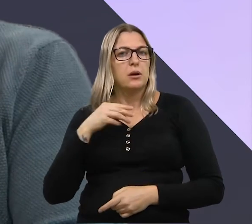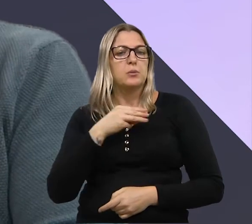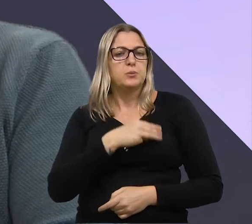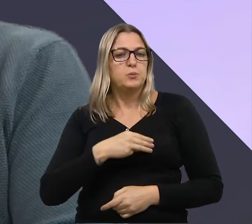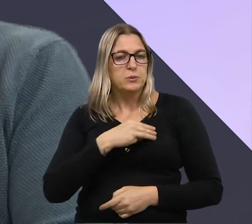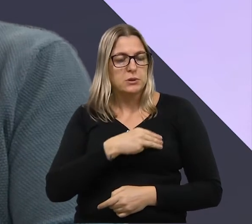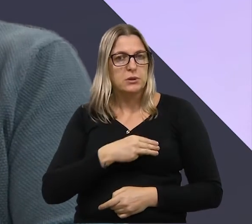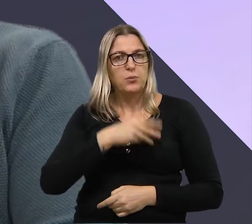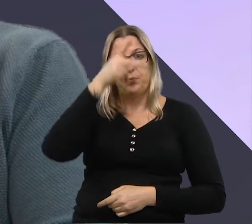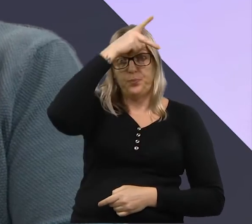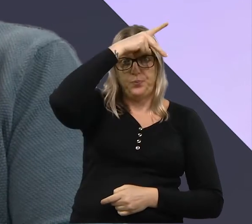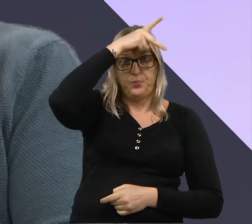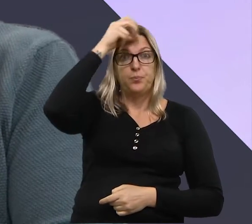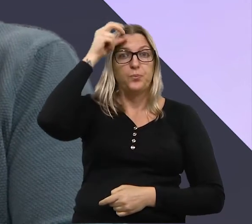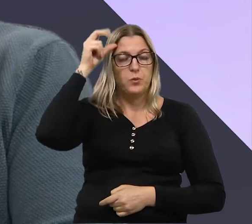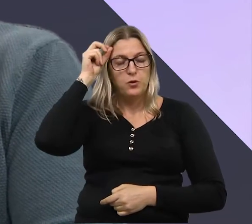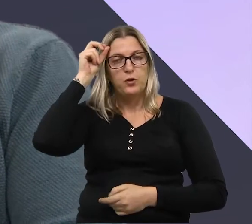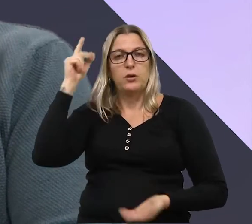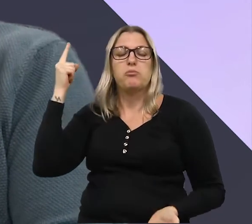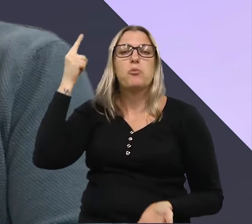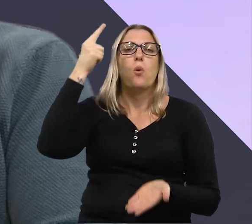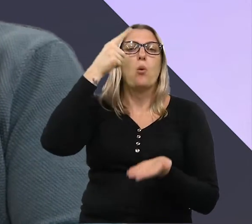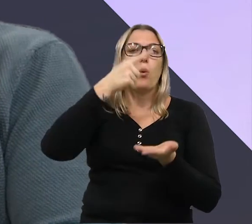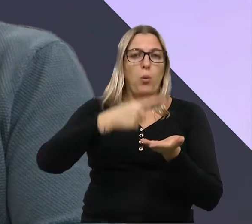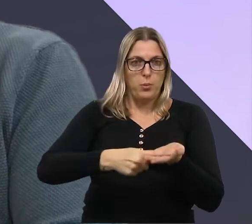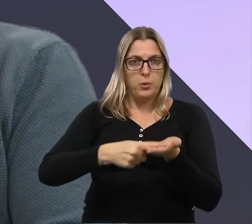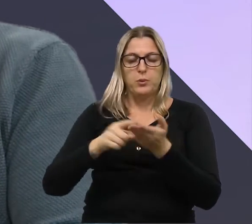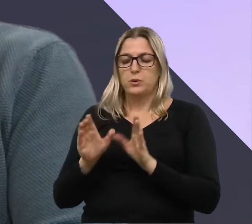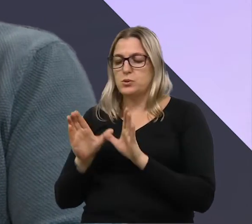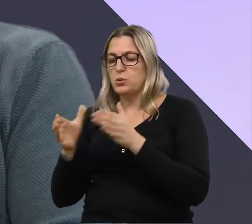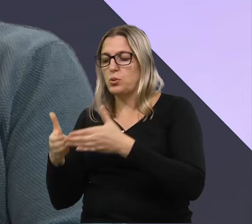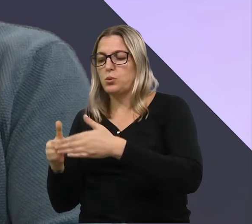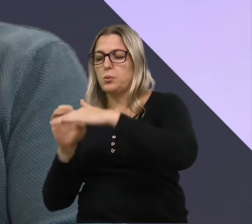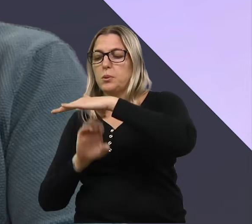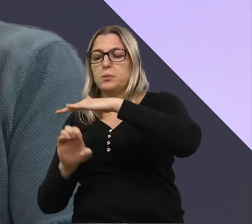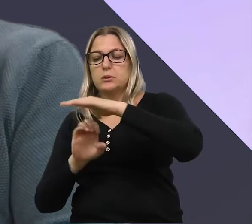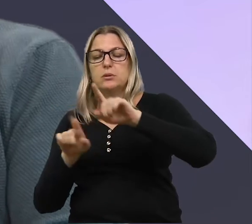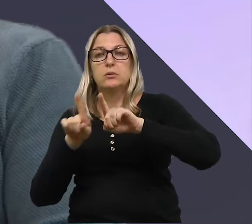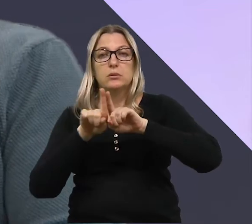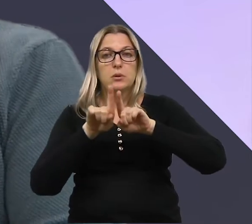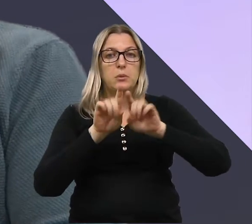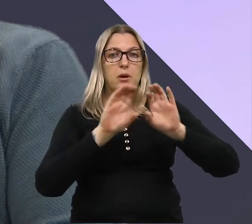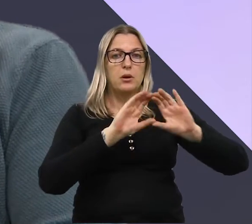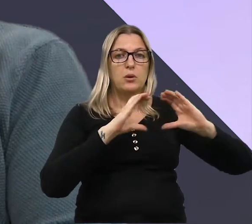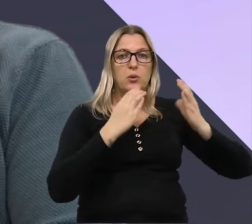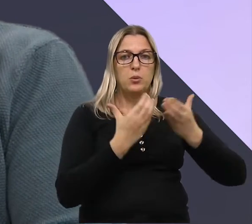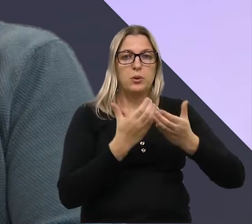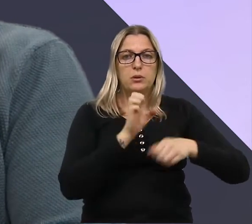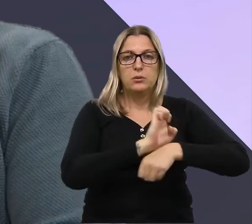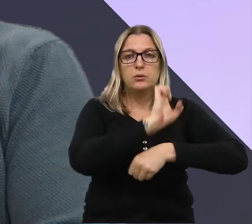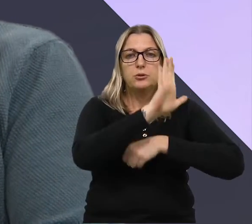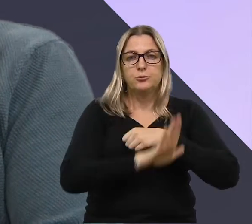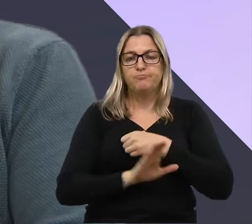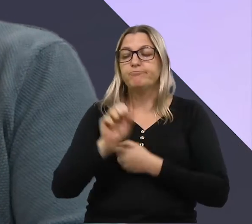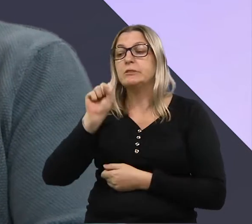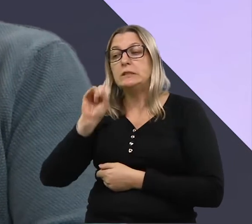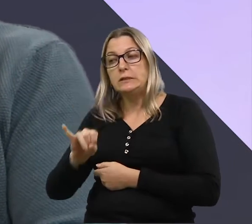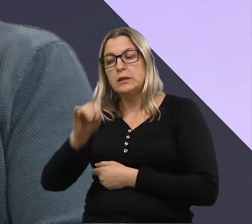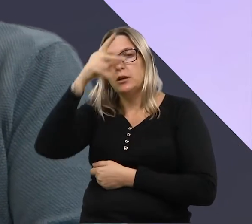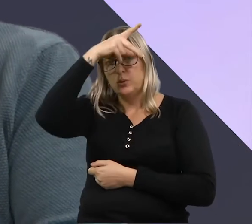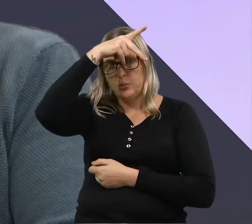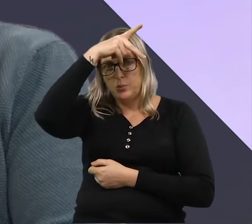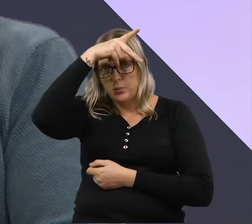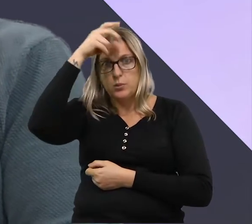temos Prefeito assumir um compromisso compromisso com a classe Empresarial e com a comunidade de Erechim E se ele assumiu esse compromisso